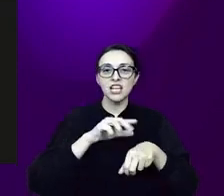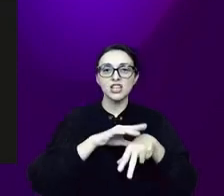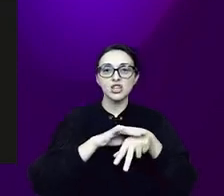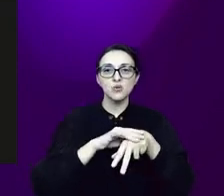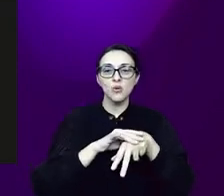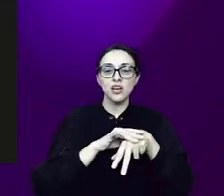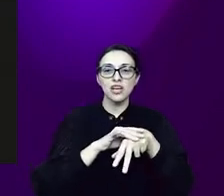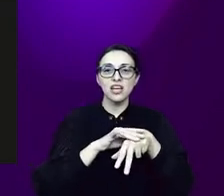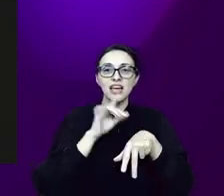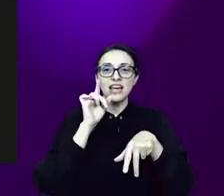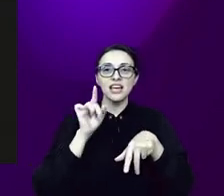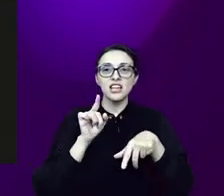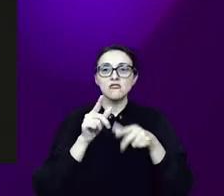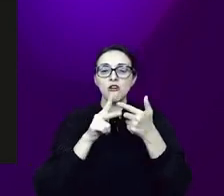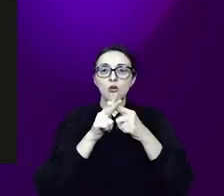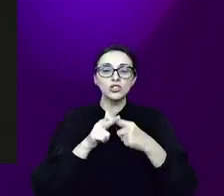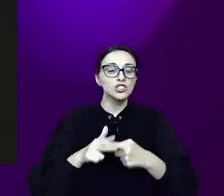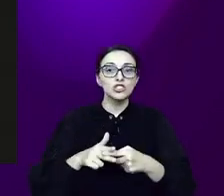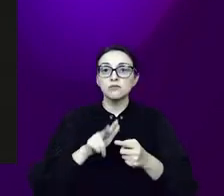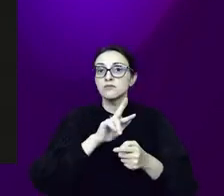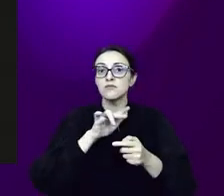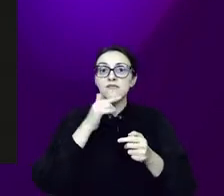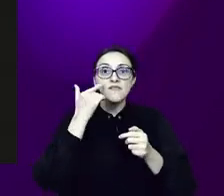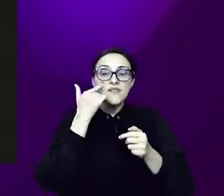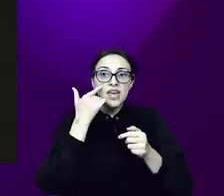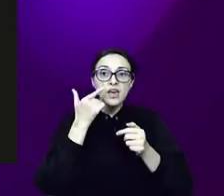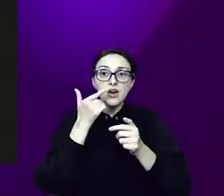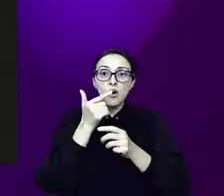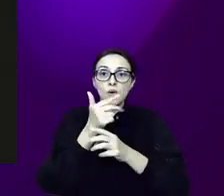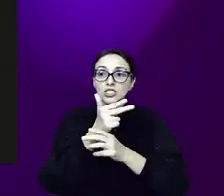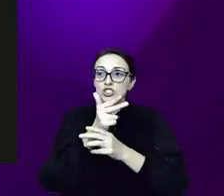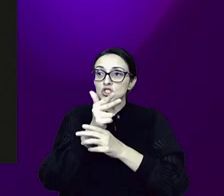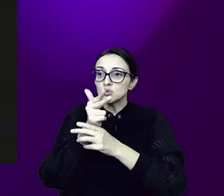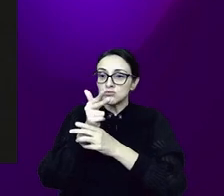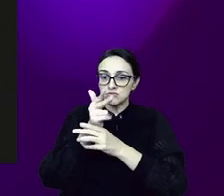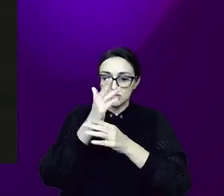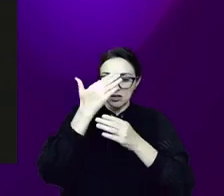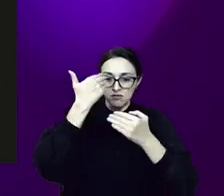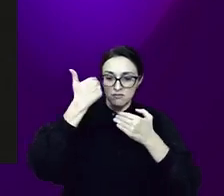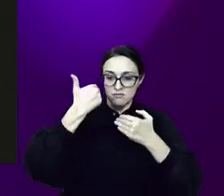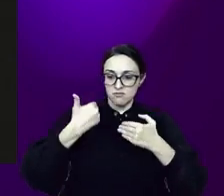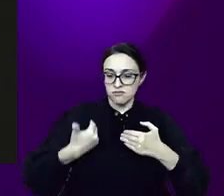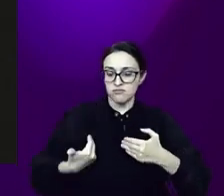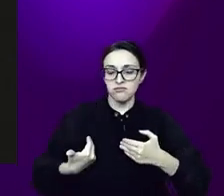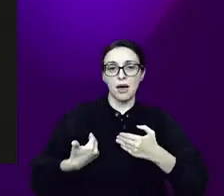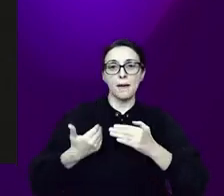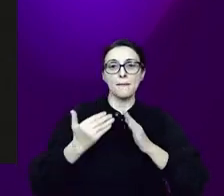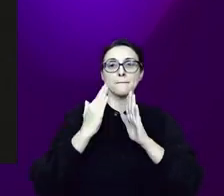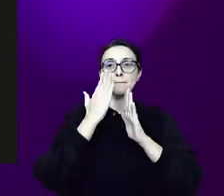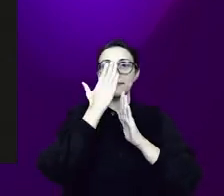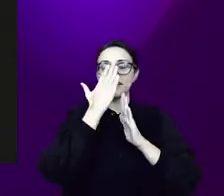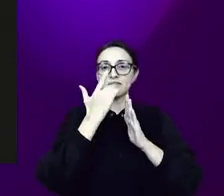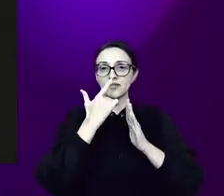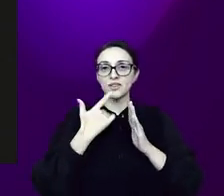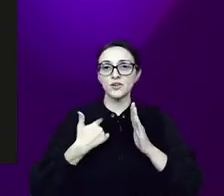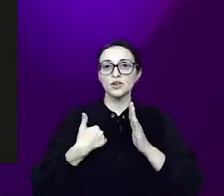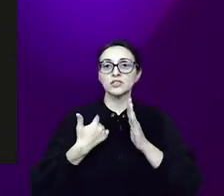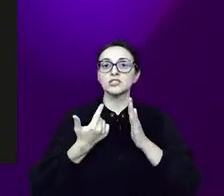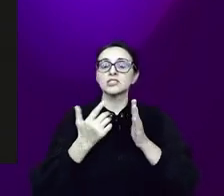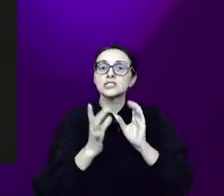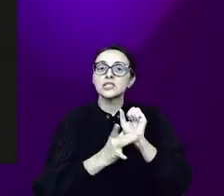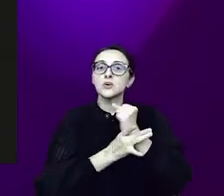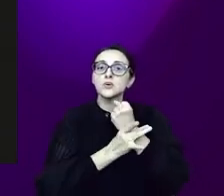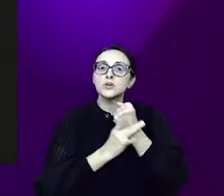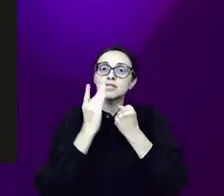é corrigido para a gente ver o eixo, o longo eixo no AP, no perfil, né, nos cortes, onde você tem a segurança de